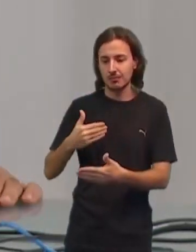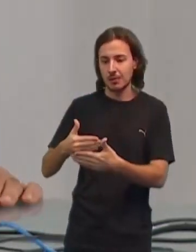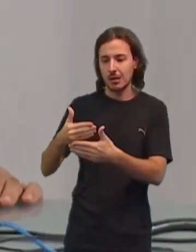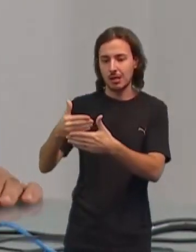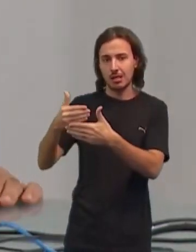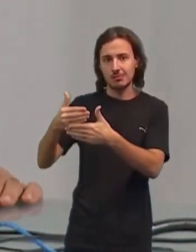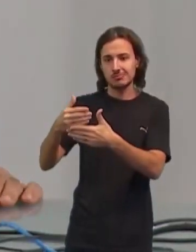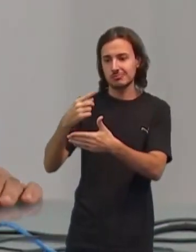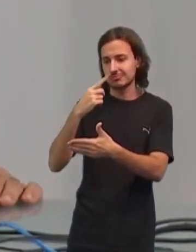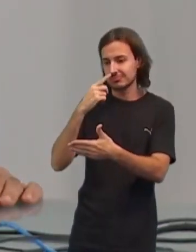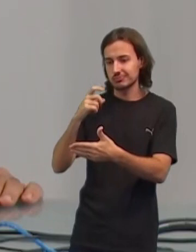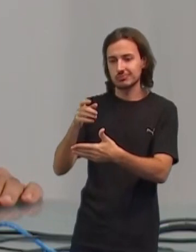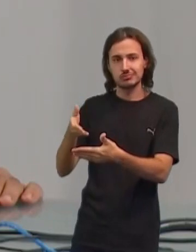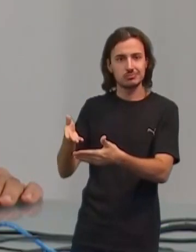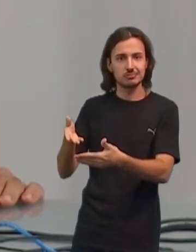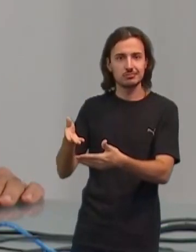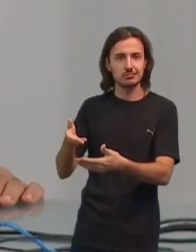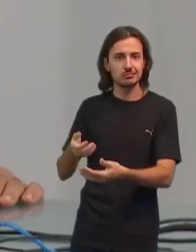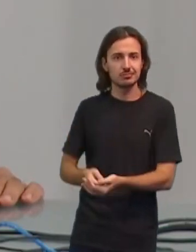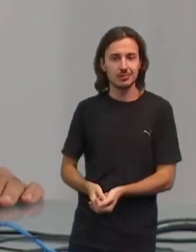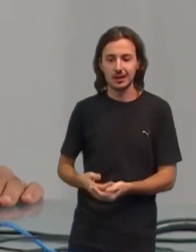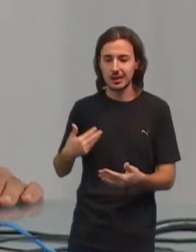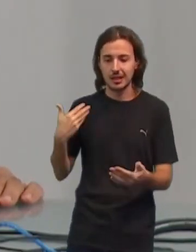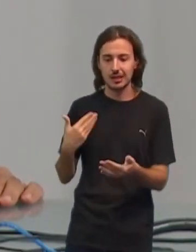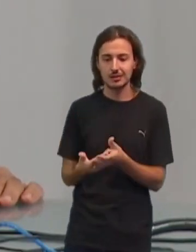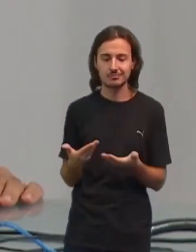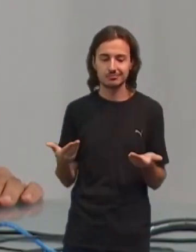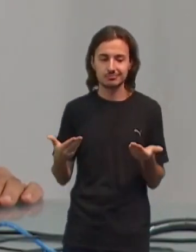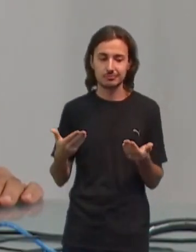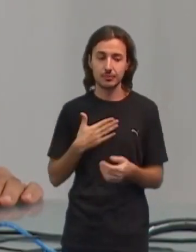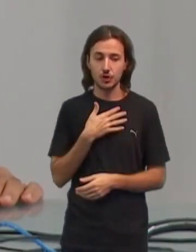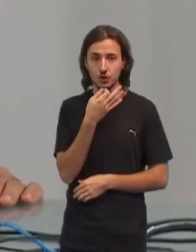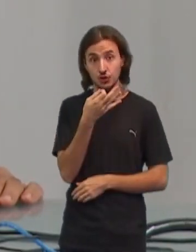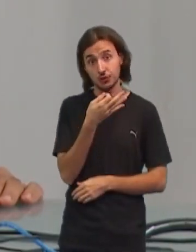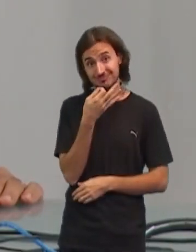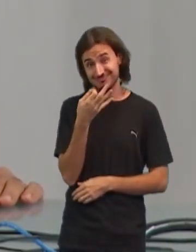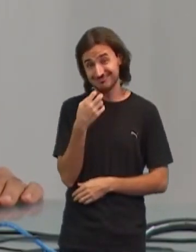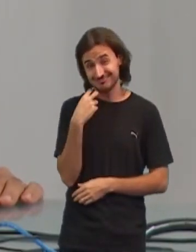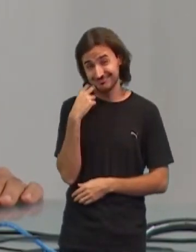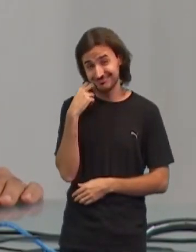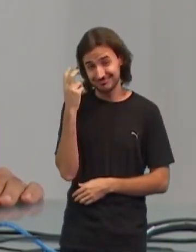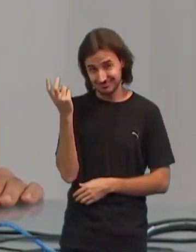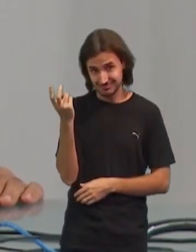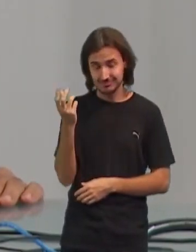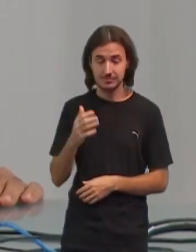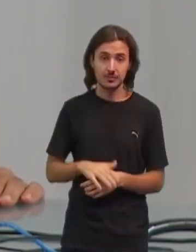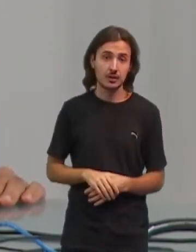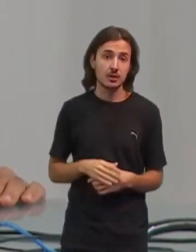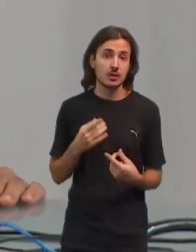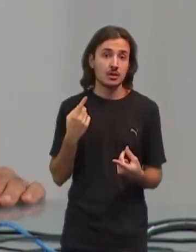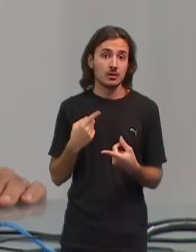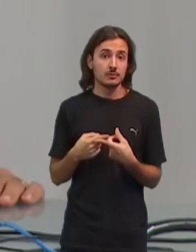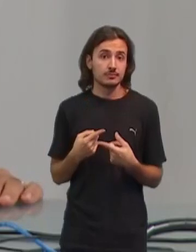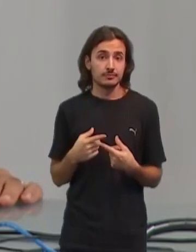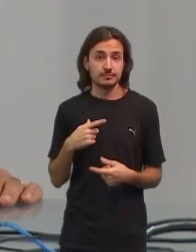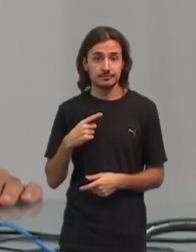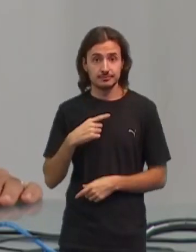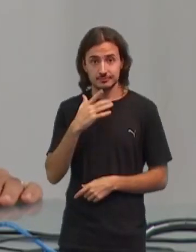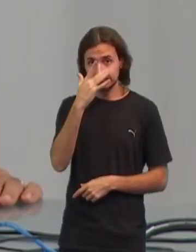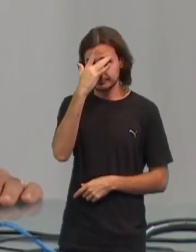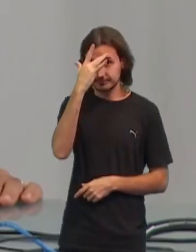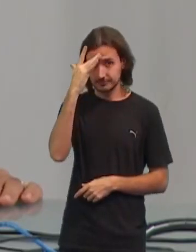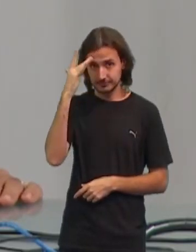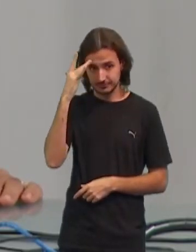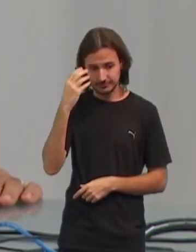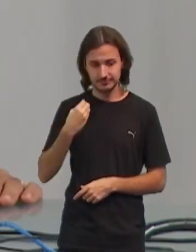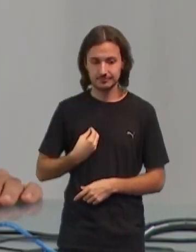de um tombamento, né? Então, assim, é vergonhoso, né? Porque você tem ali vários moradores que precisam de